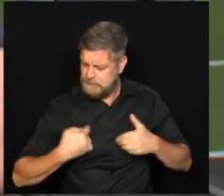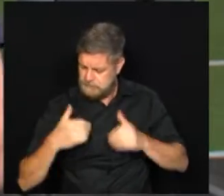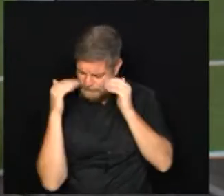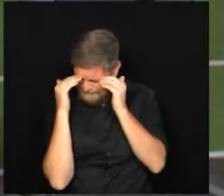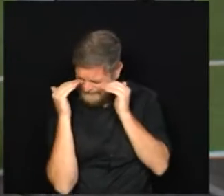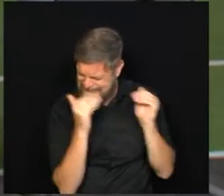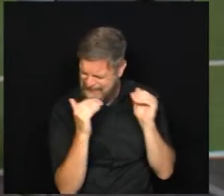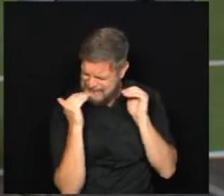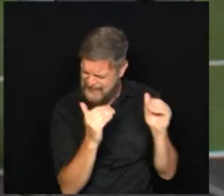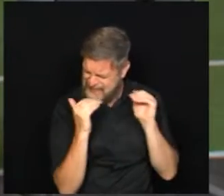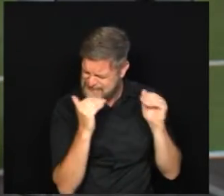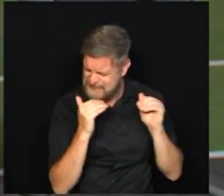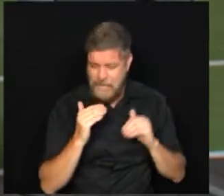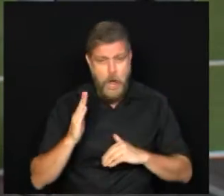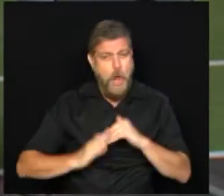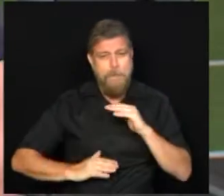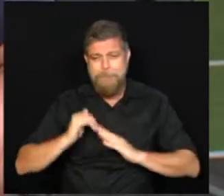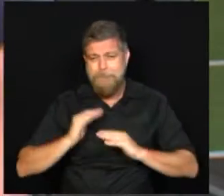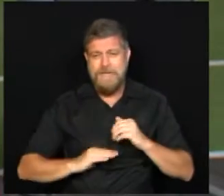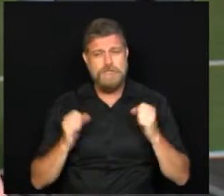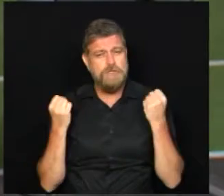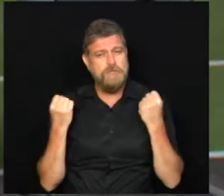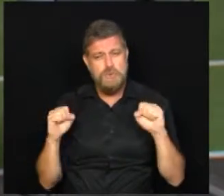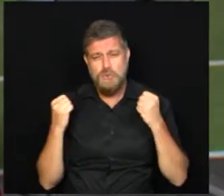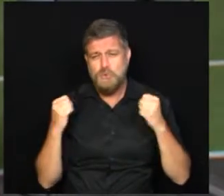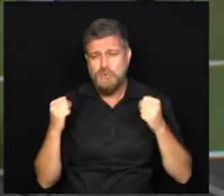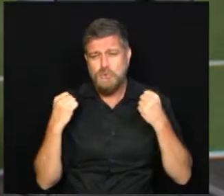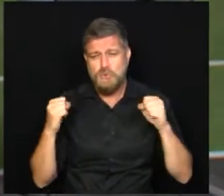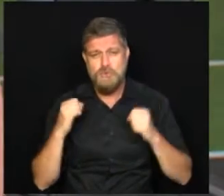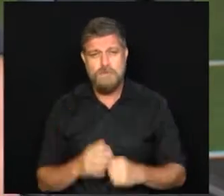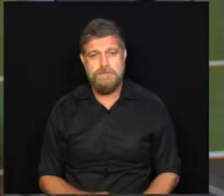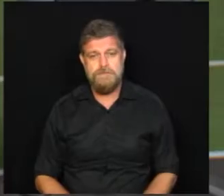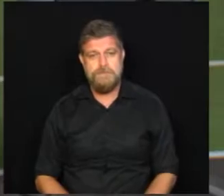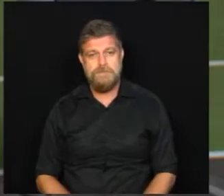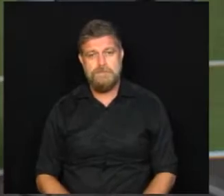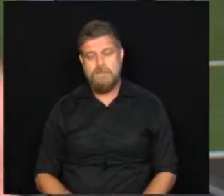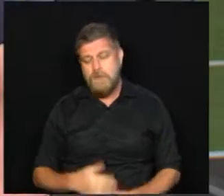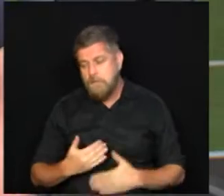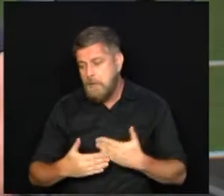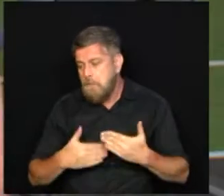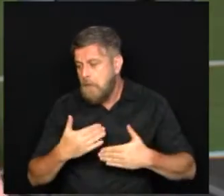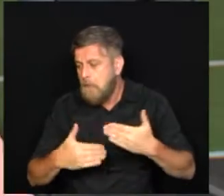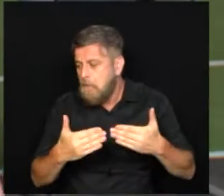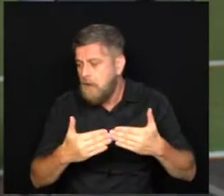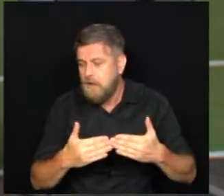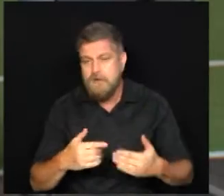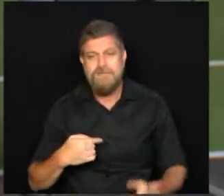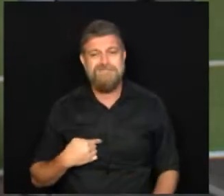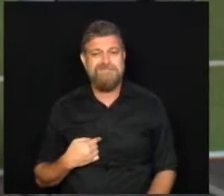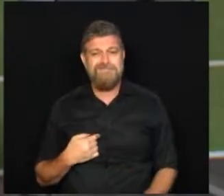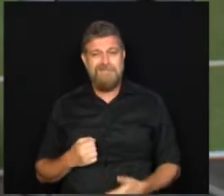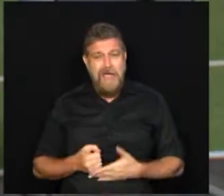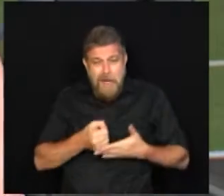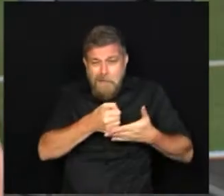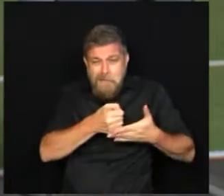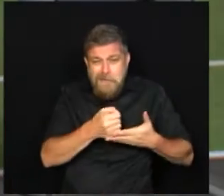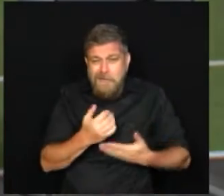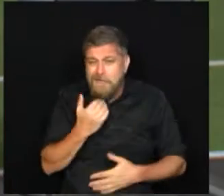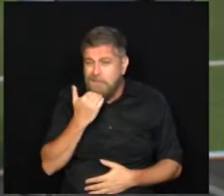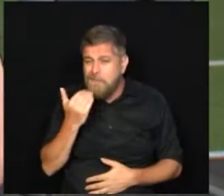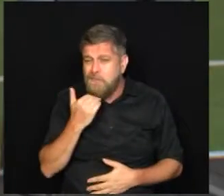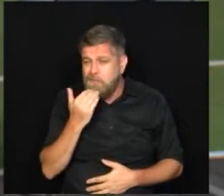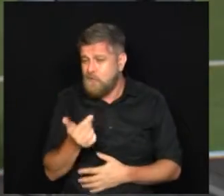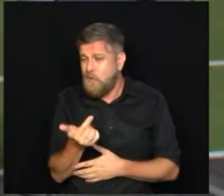placa de mim ou para qualquer atividade física para qualquer tipo de público mas a gente não tem o respaldo né